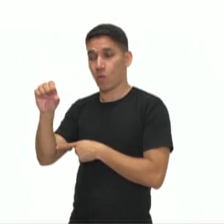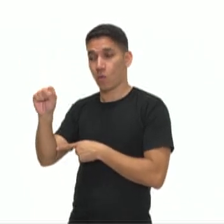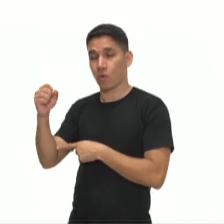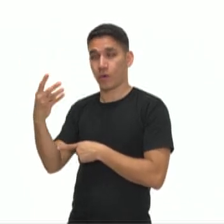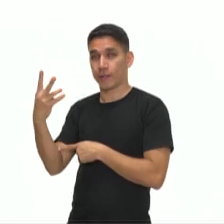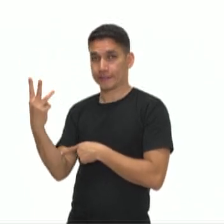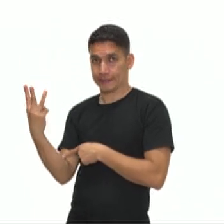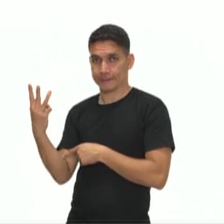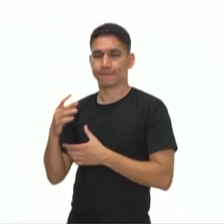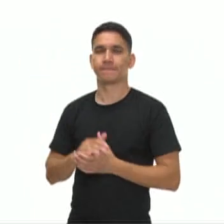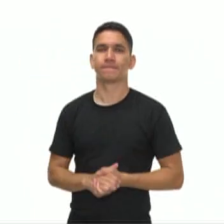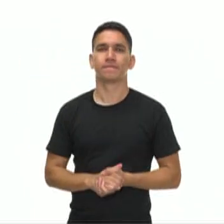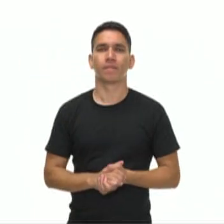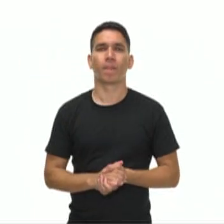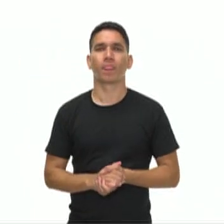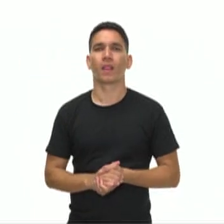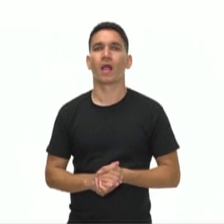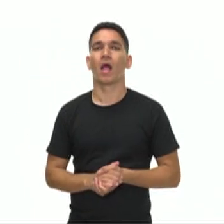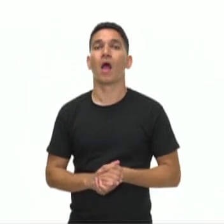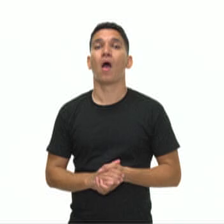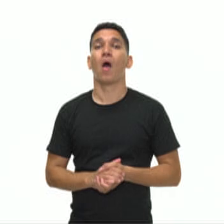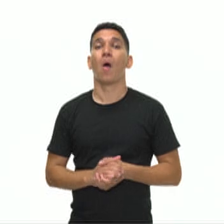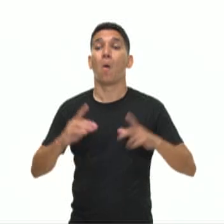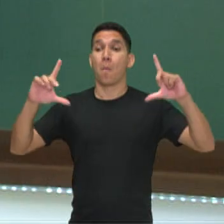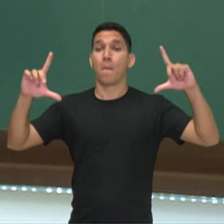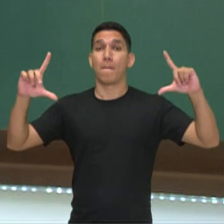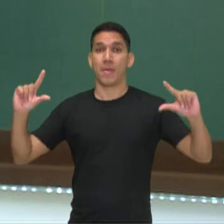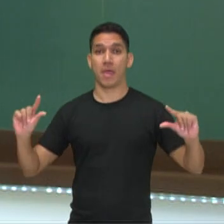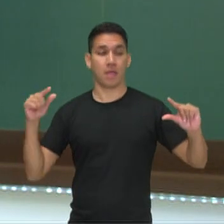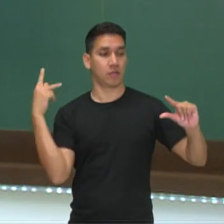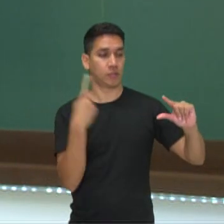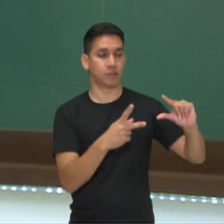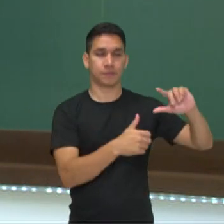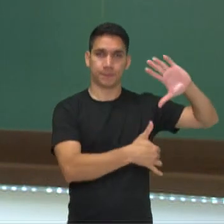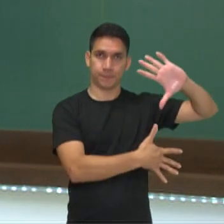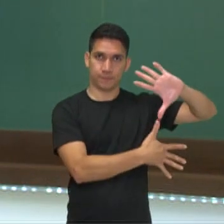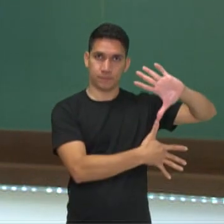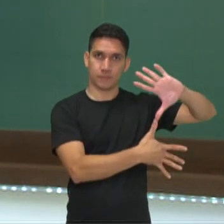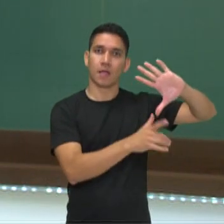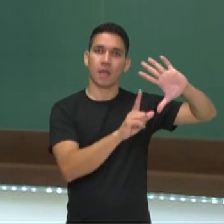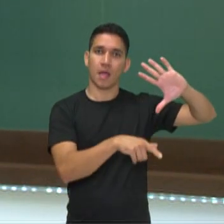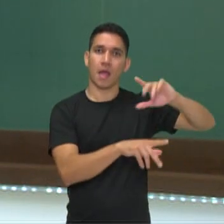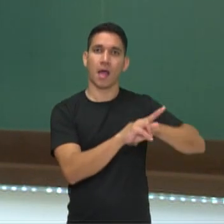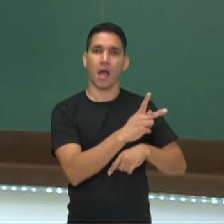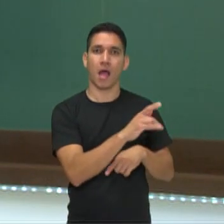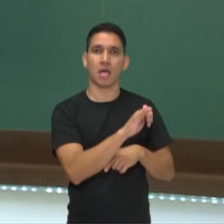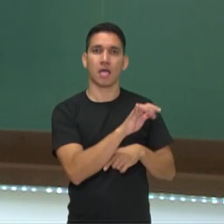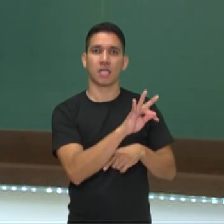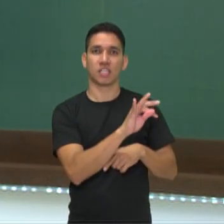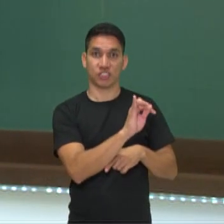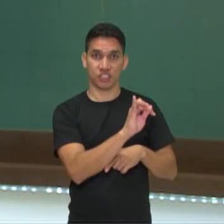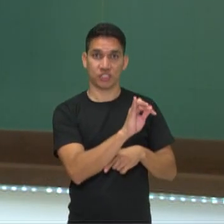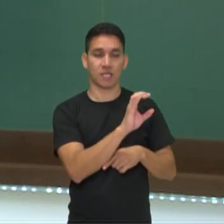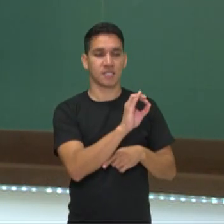0,843. Menor IDH da América é no Haiti,